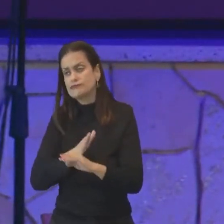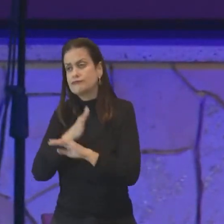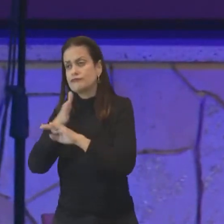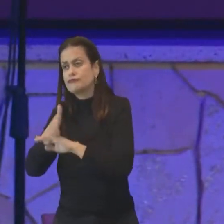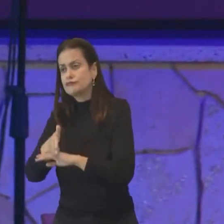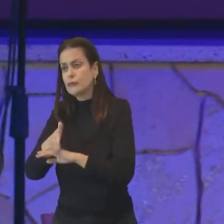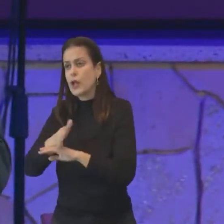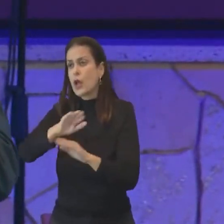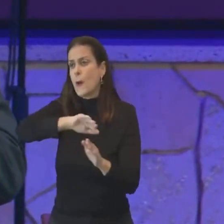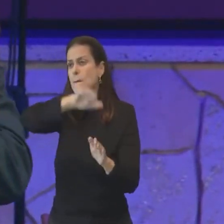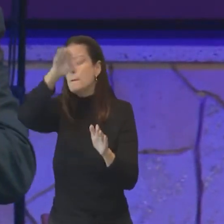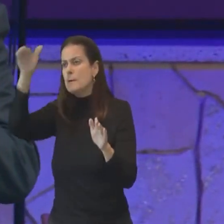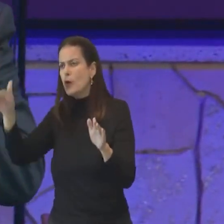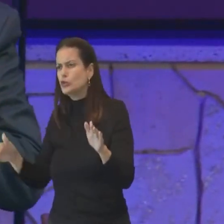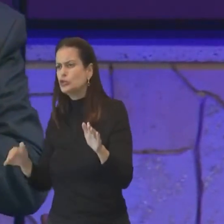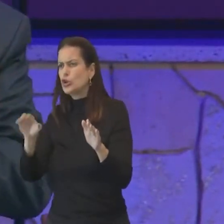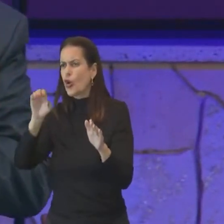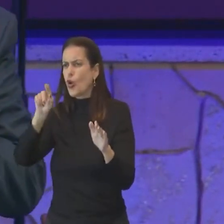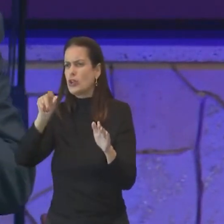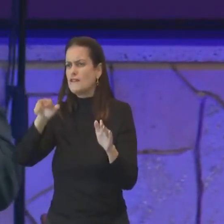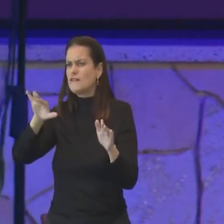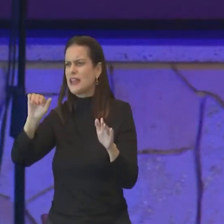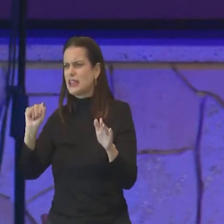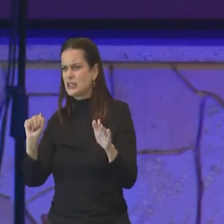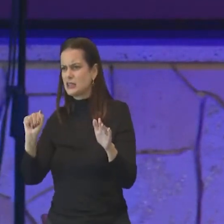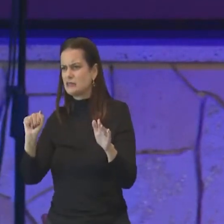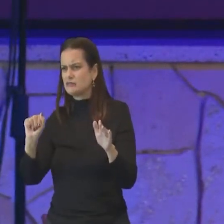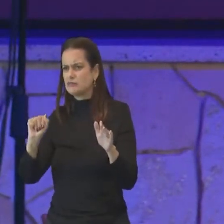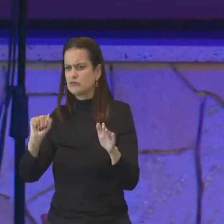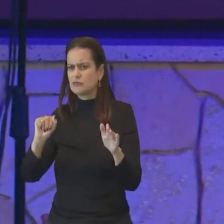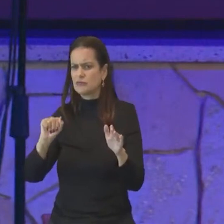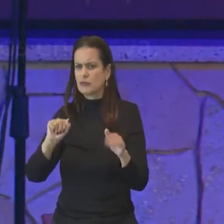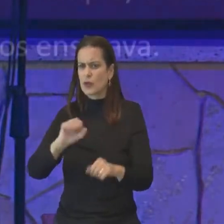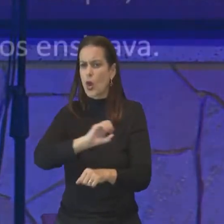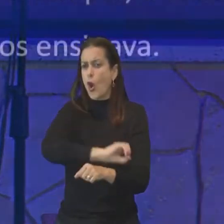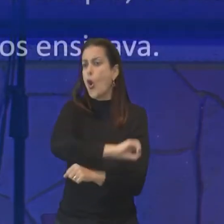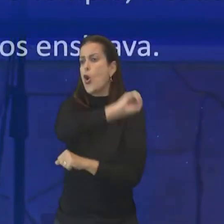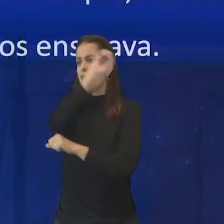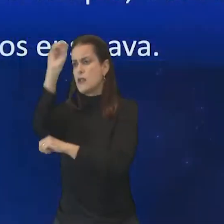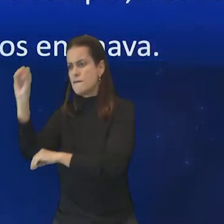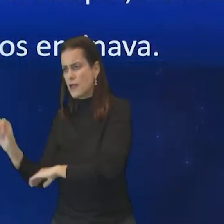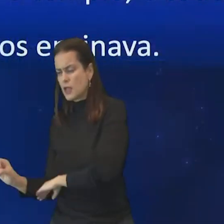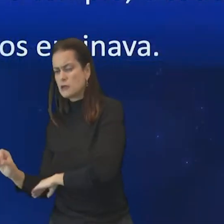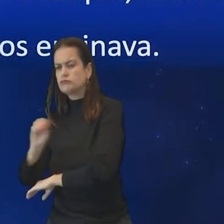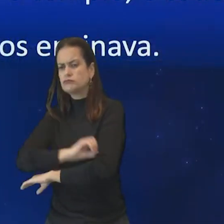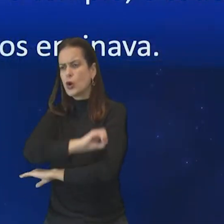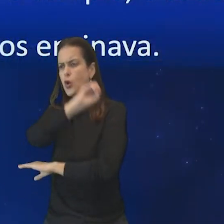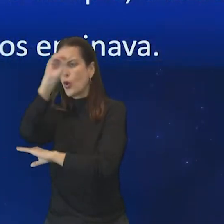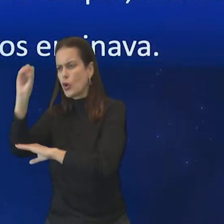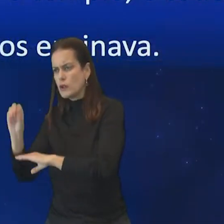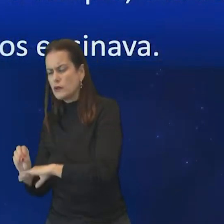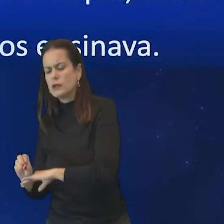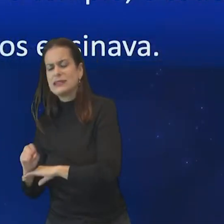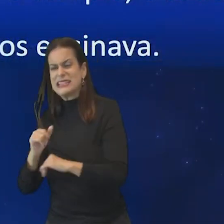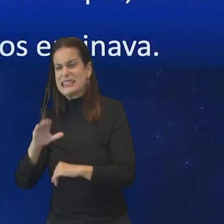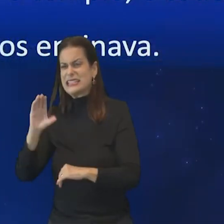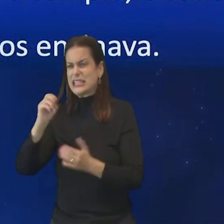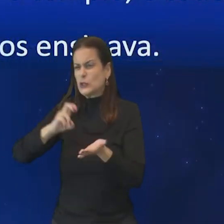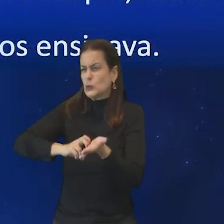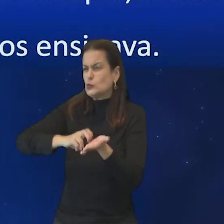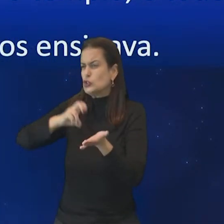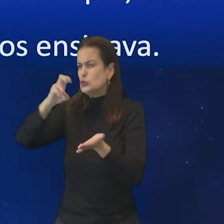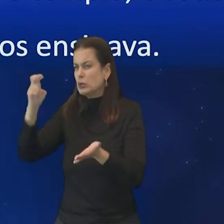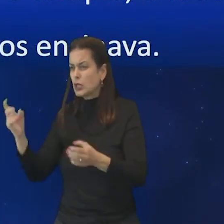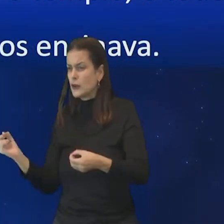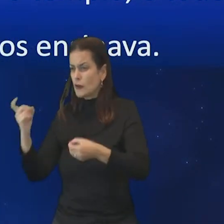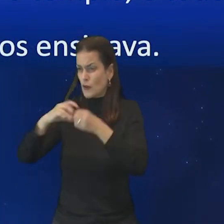das Oliveiras. E diz o verso 2 que de madrugada, já cedo, voltou Jesus novamente para o